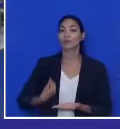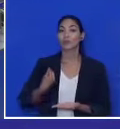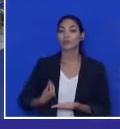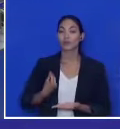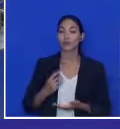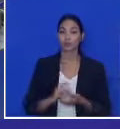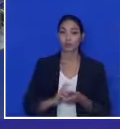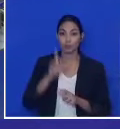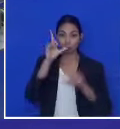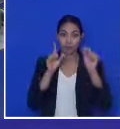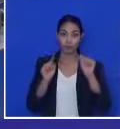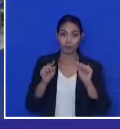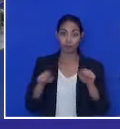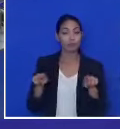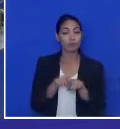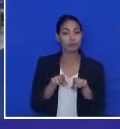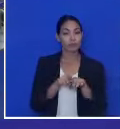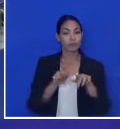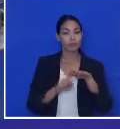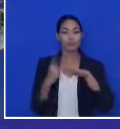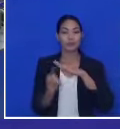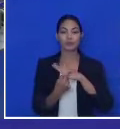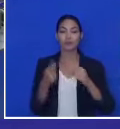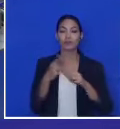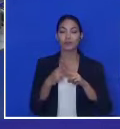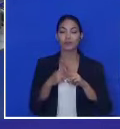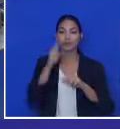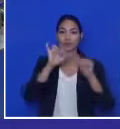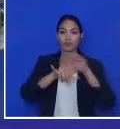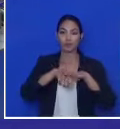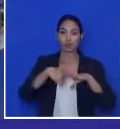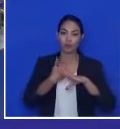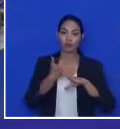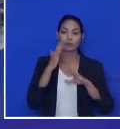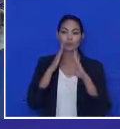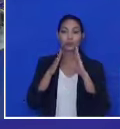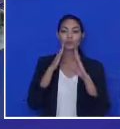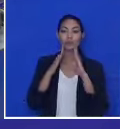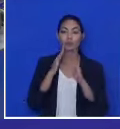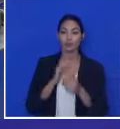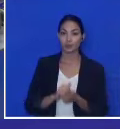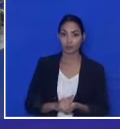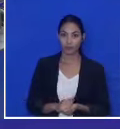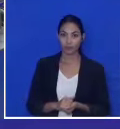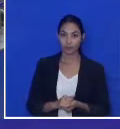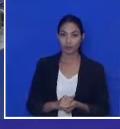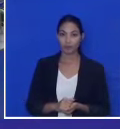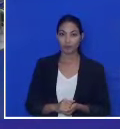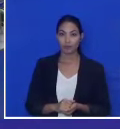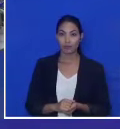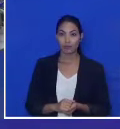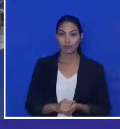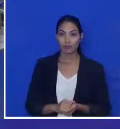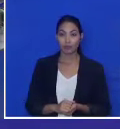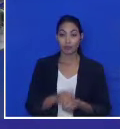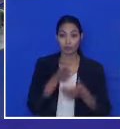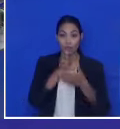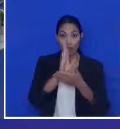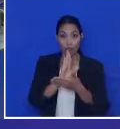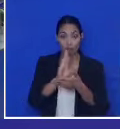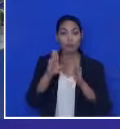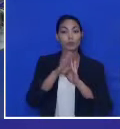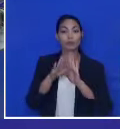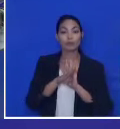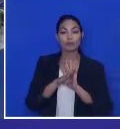ao vivo pela Rede TV e também pelas redes sociais da Caixa e da Rede TV no YouTube e no Facebook. Para